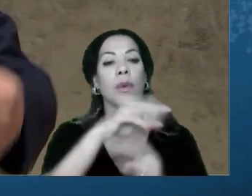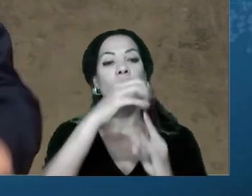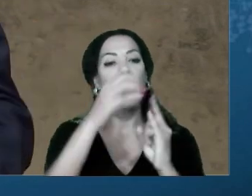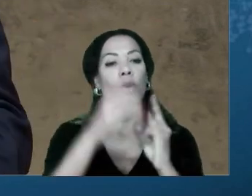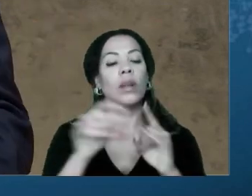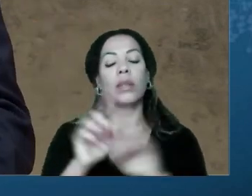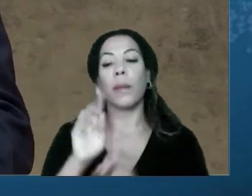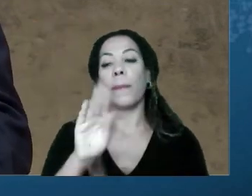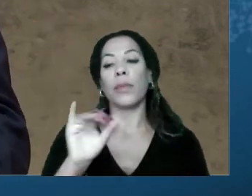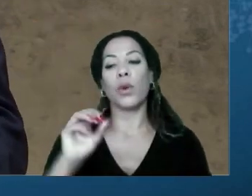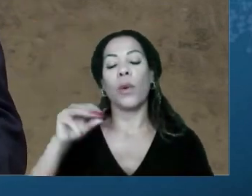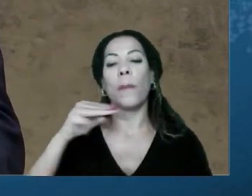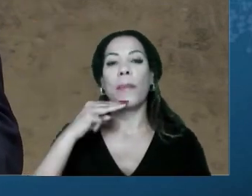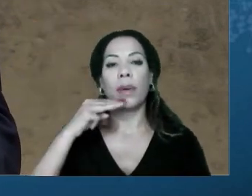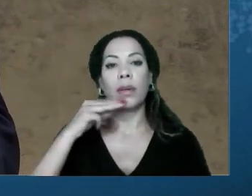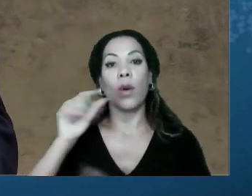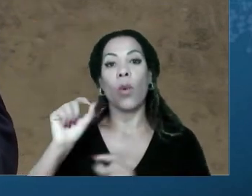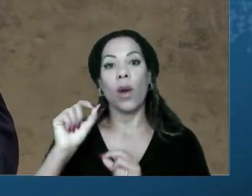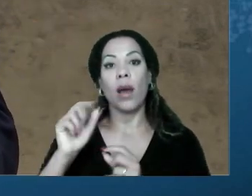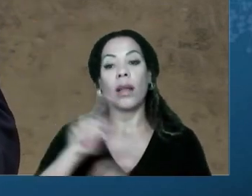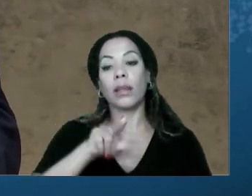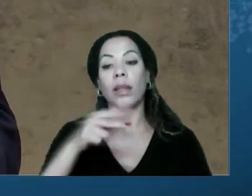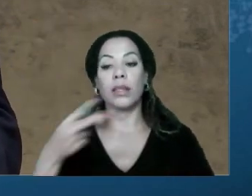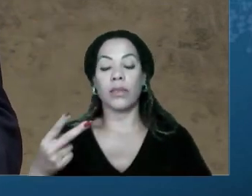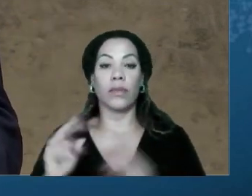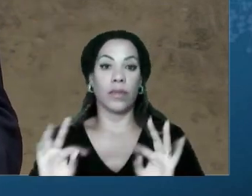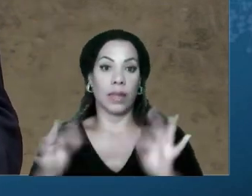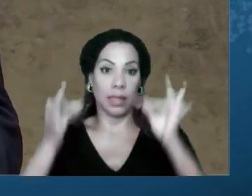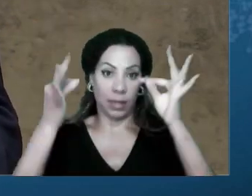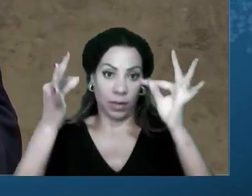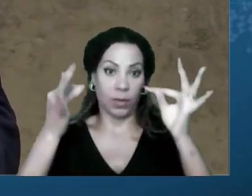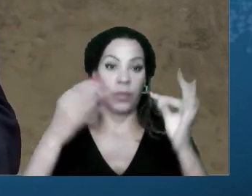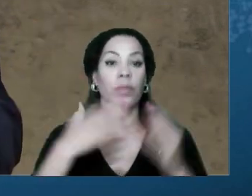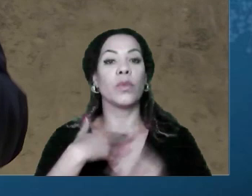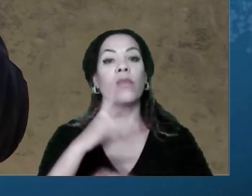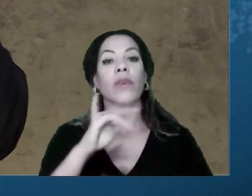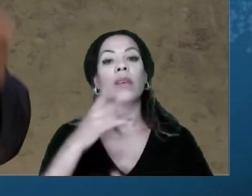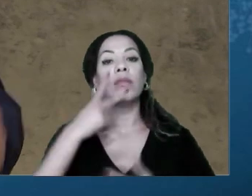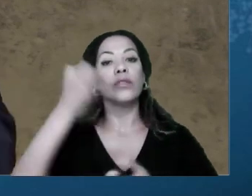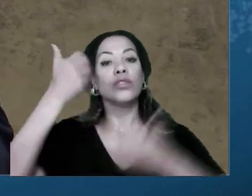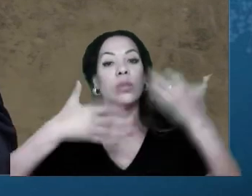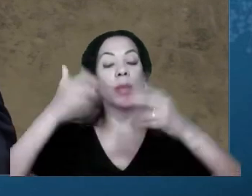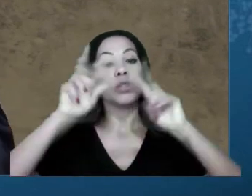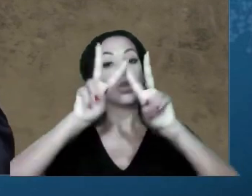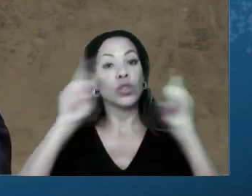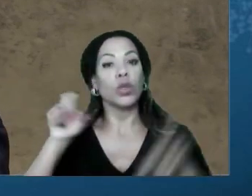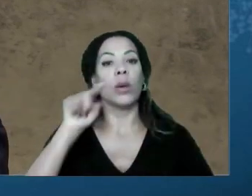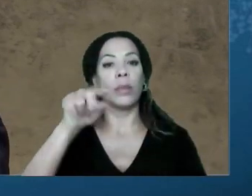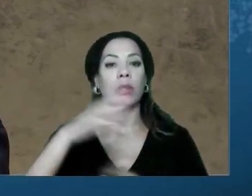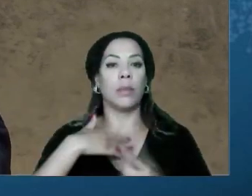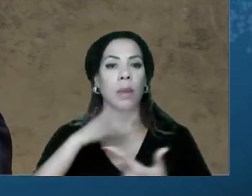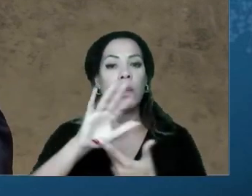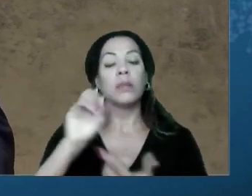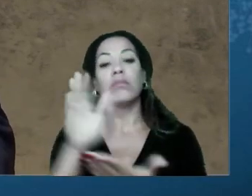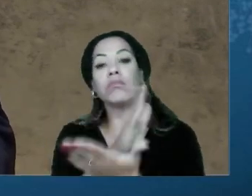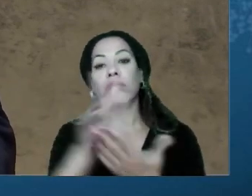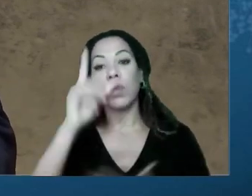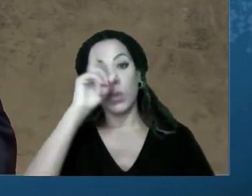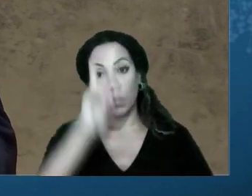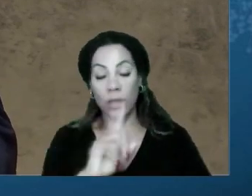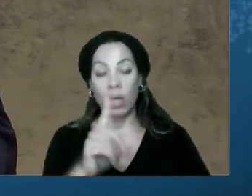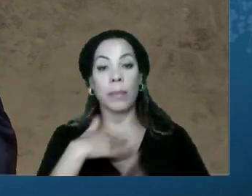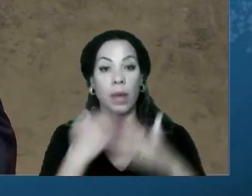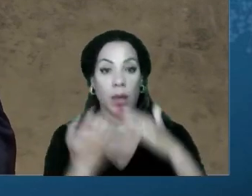na colaboração de transferência de tecnologia, e eu vou falar sobre isso na minha apresentação. Para aqueles que não sabem, a Caring Cross é